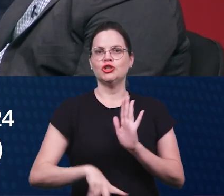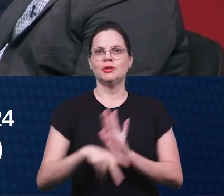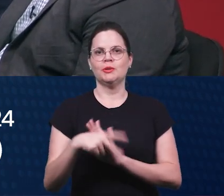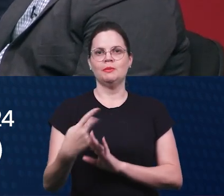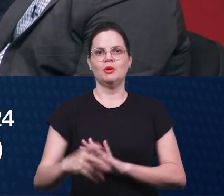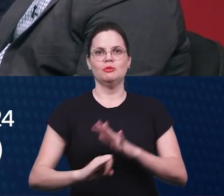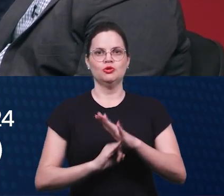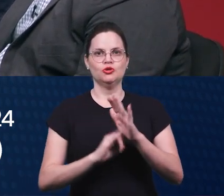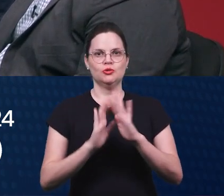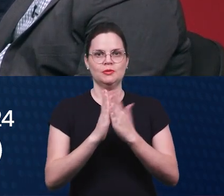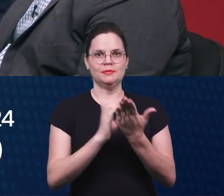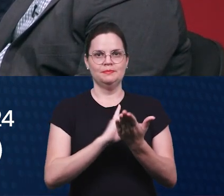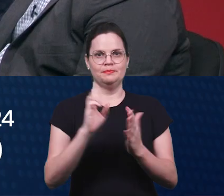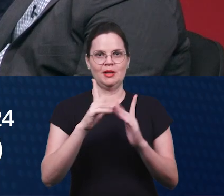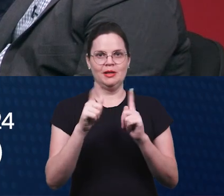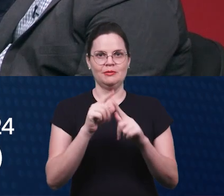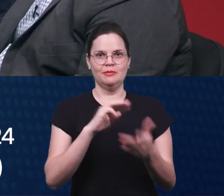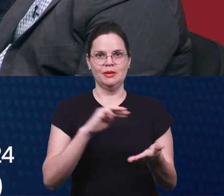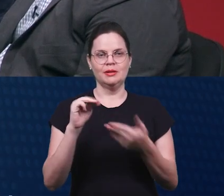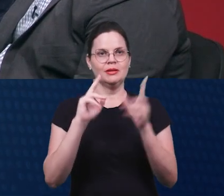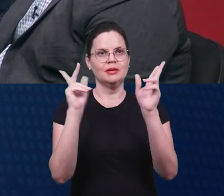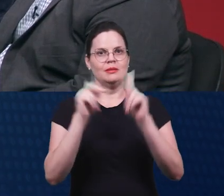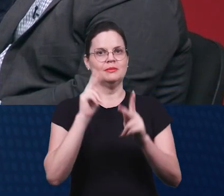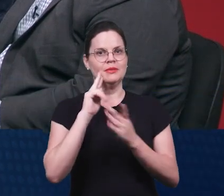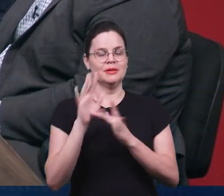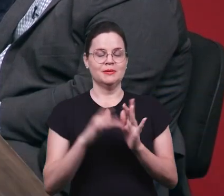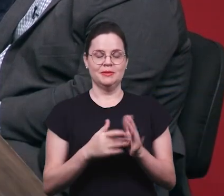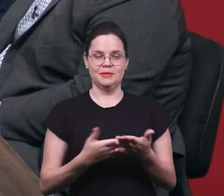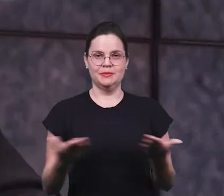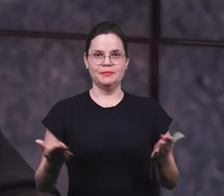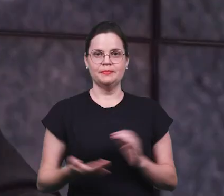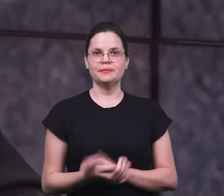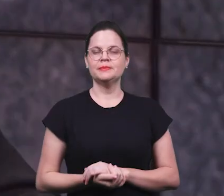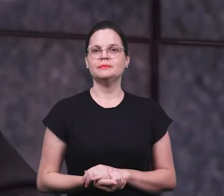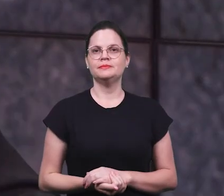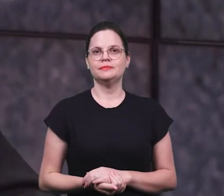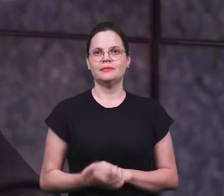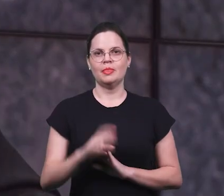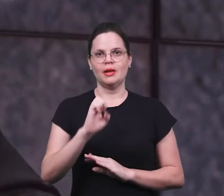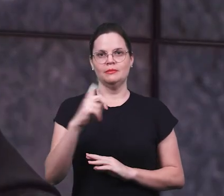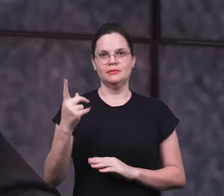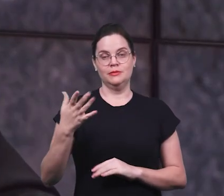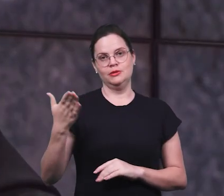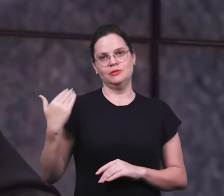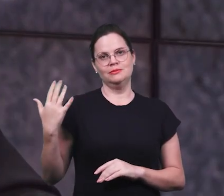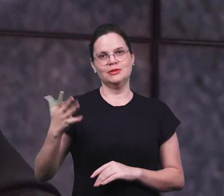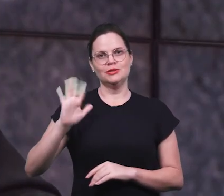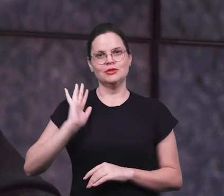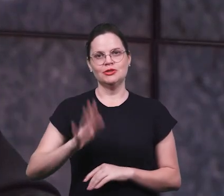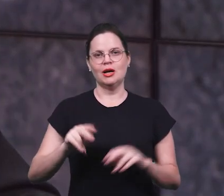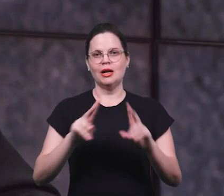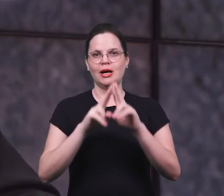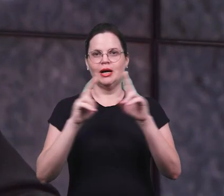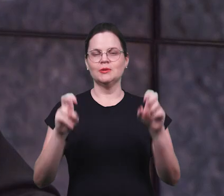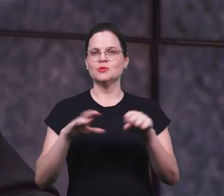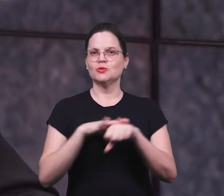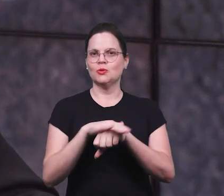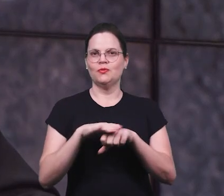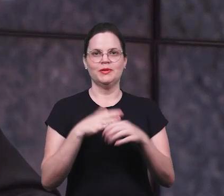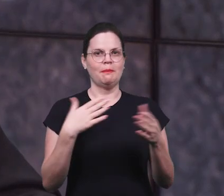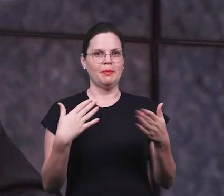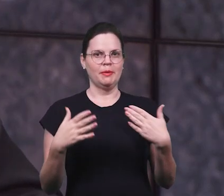Instituto Bíblico. A paz do Senhor a todos. No episódio passado, nós falamos dos assuntos já